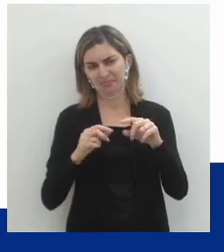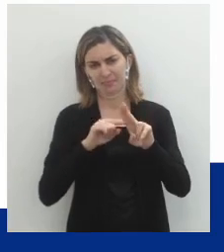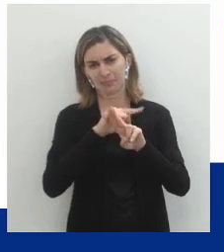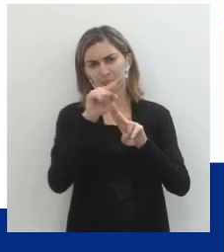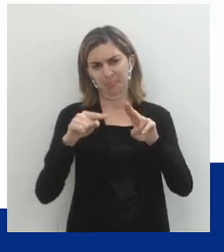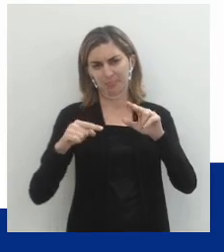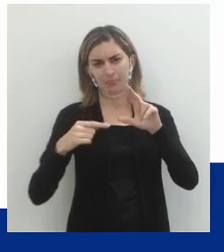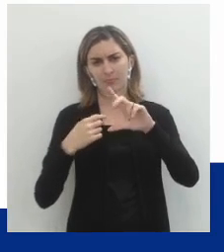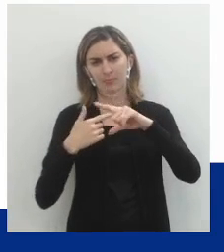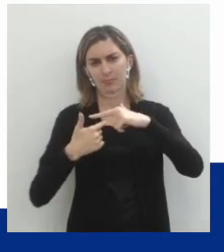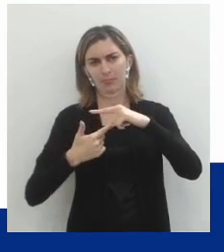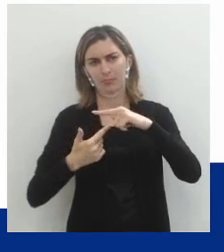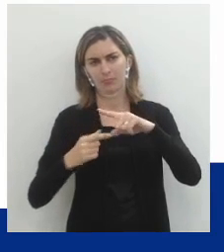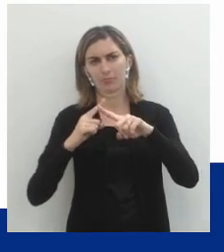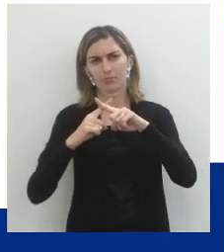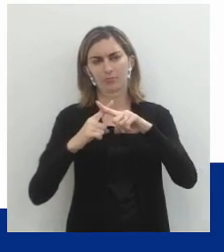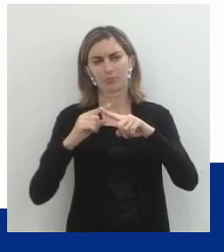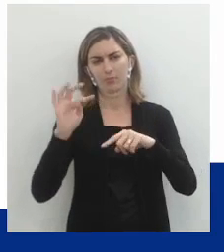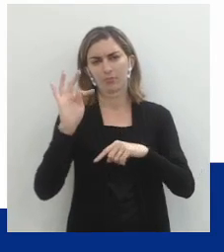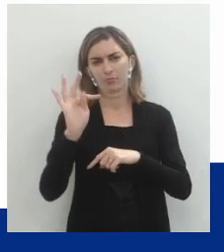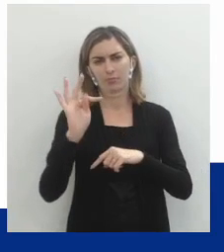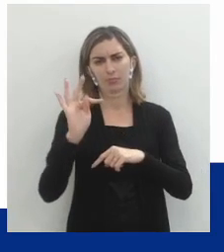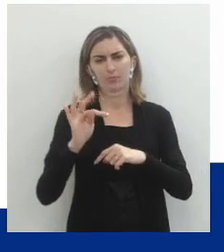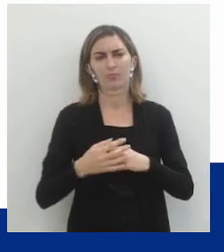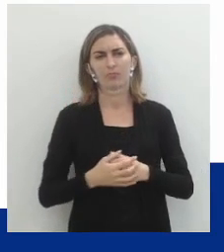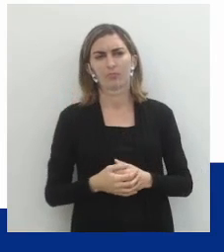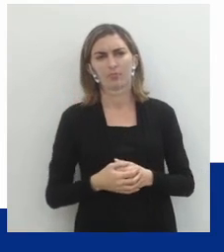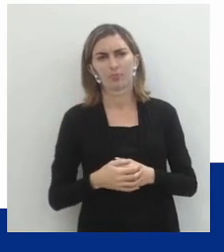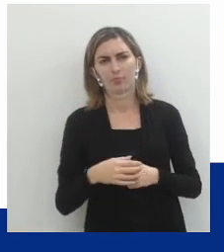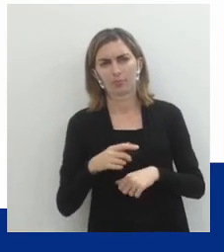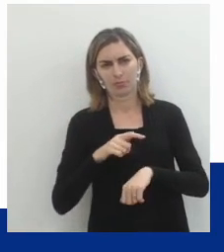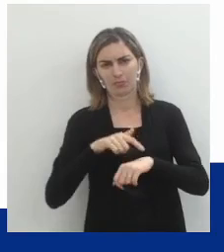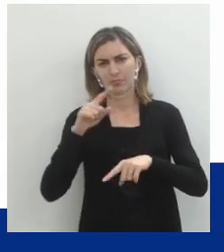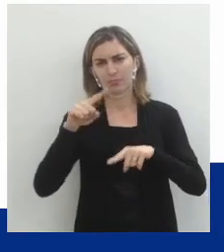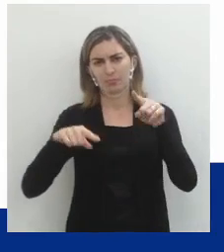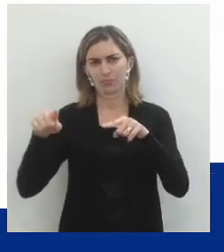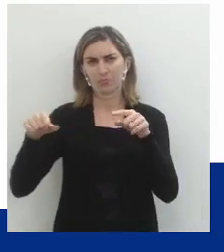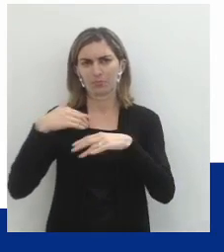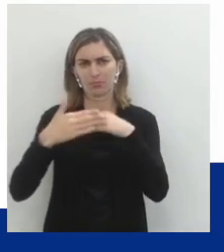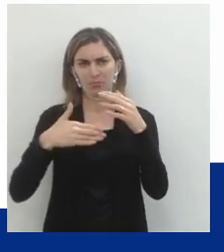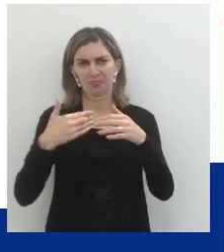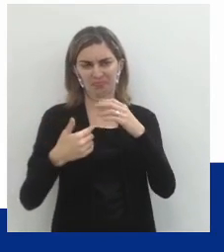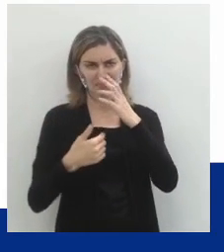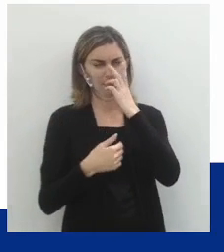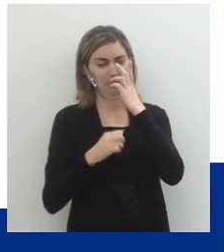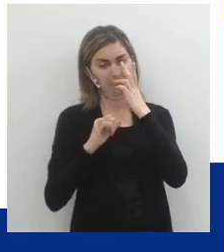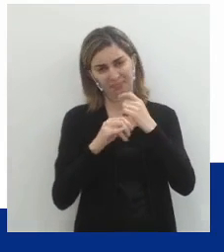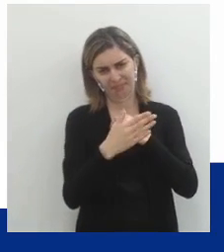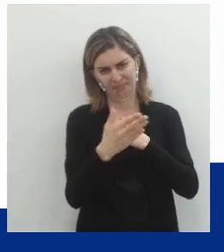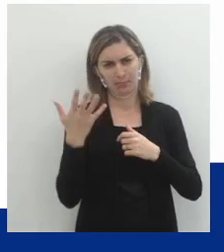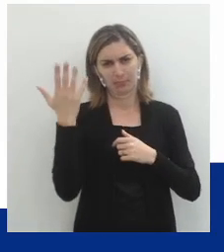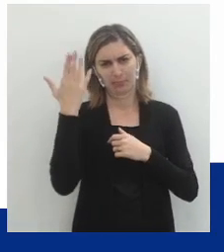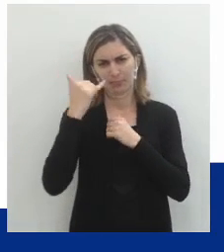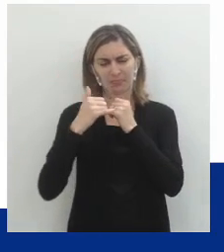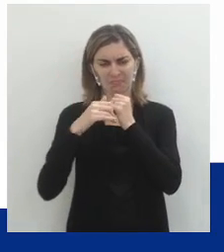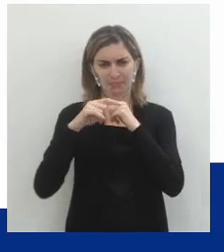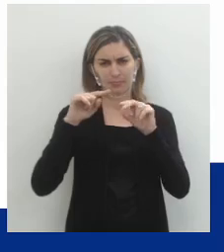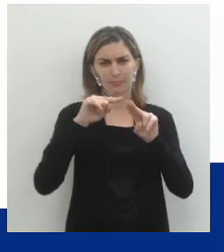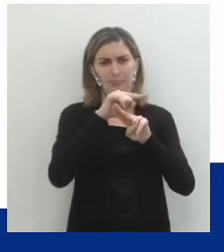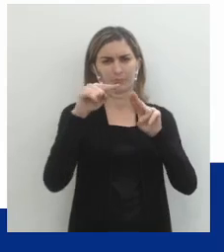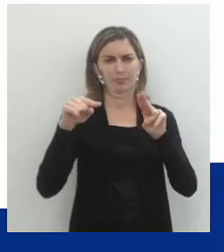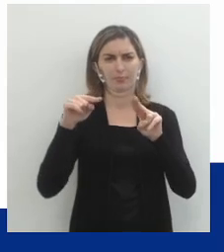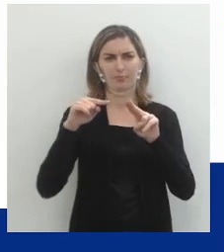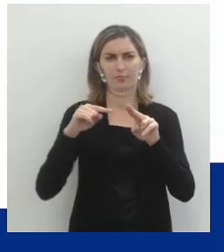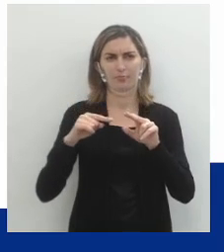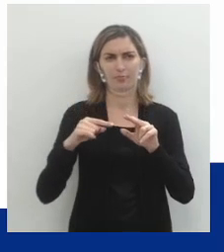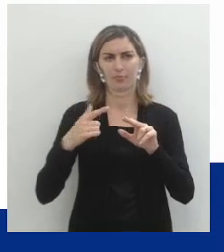sobre 12 vezes o tempo, que é a variável do processo, tá bom? Se você quiser saber π sobre 12 que